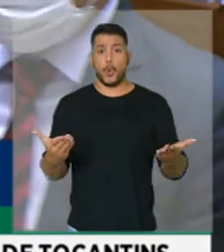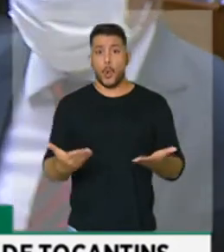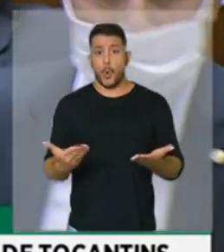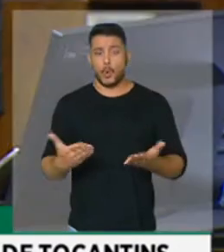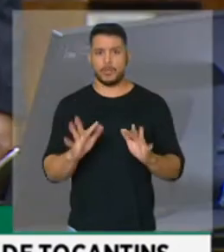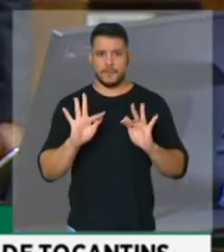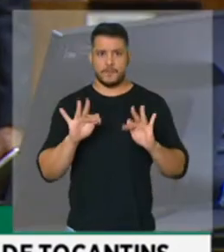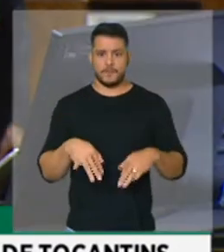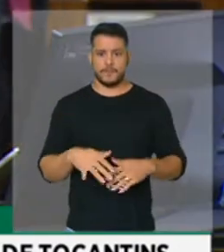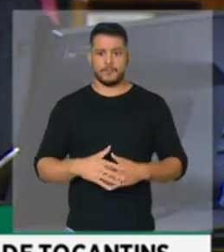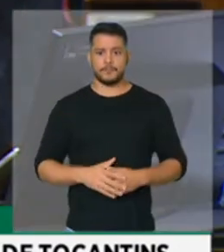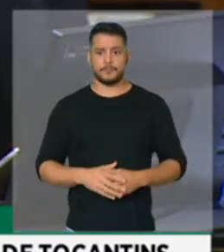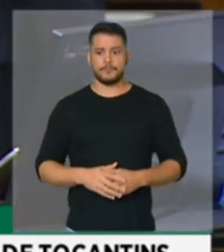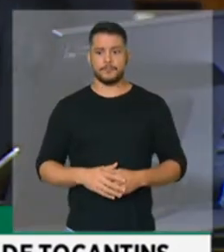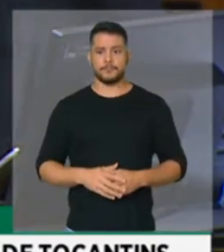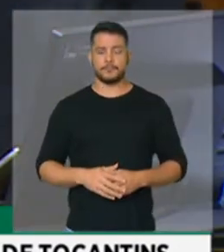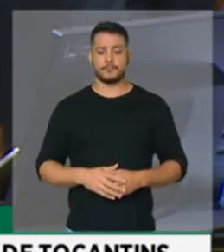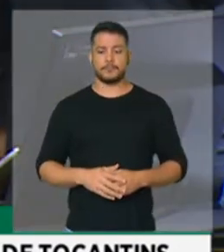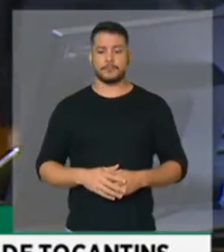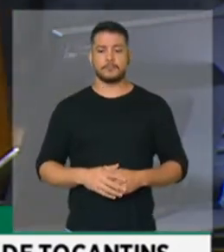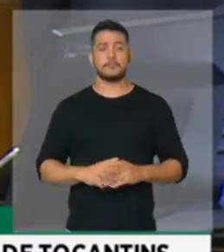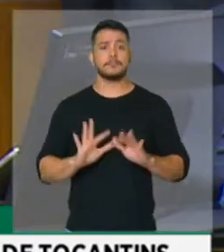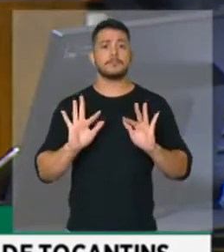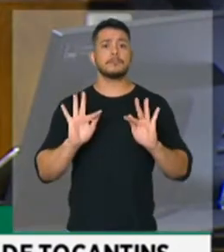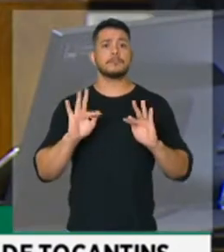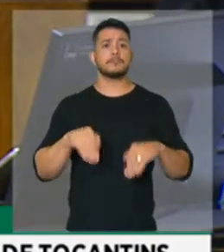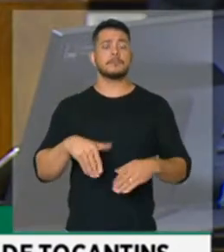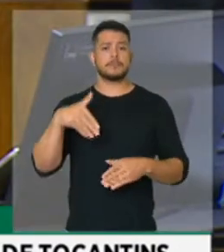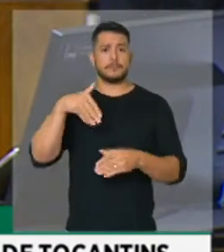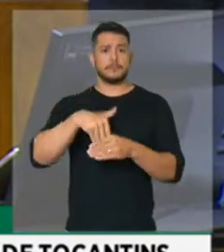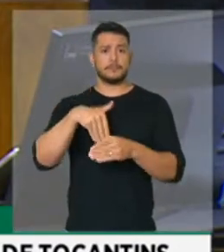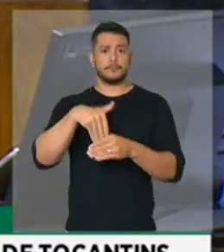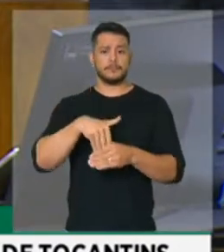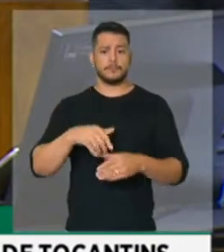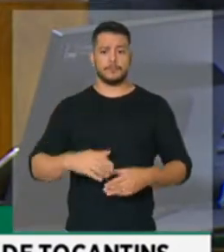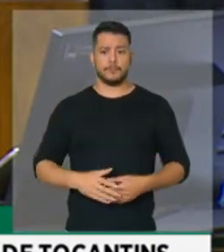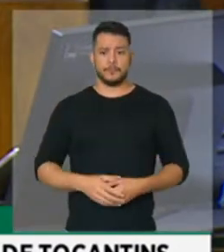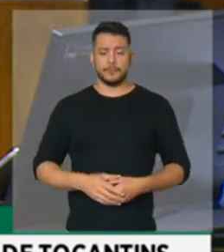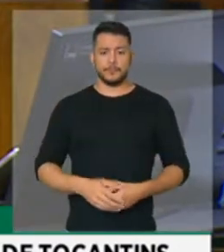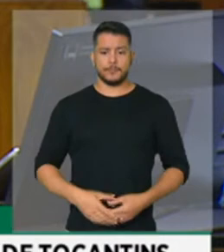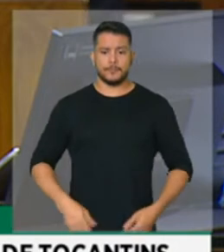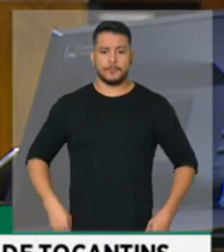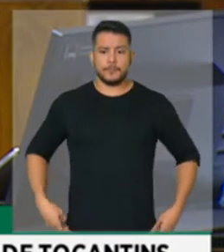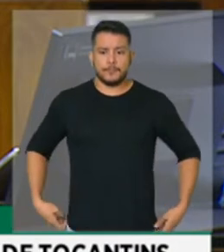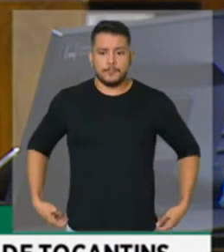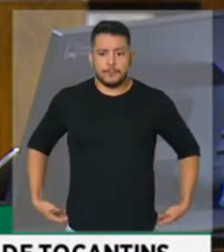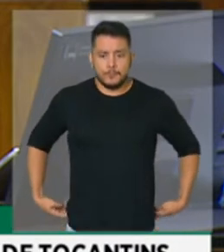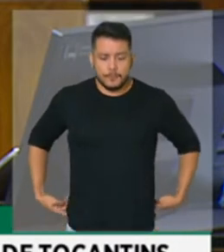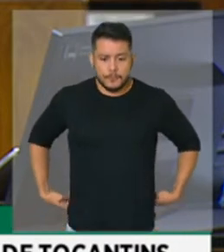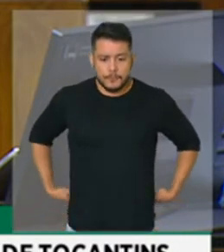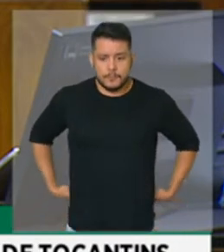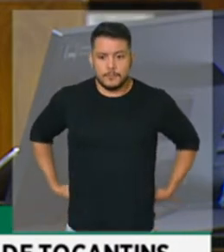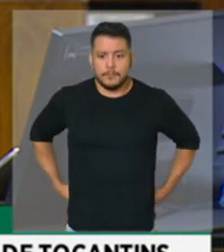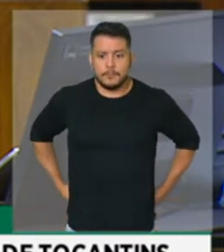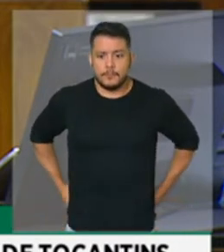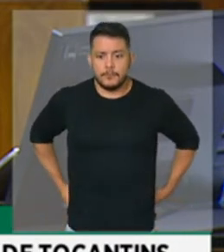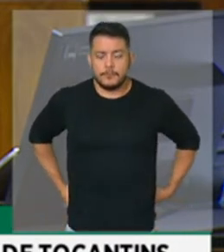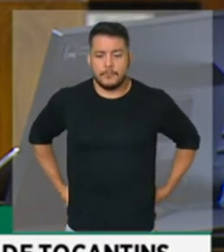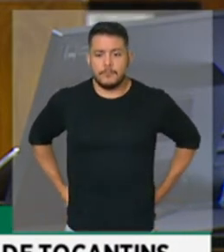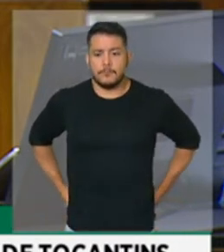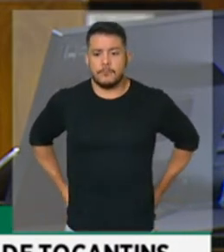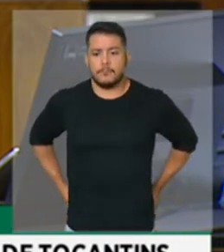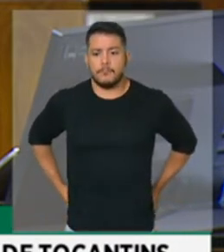Obrigado, deputado Darli. Está encerrada a votação. Presidente, peço tempo de líder para o deputado Eli Borges, do